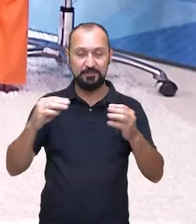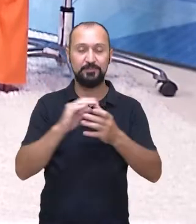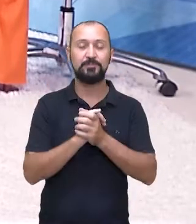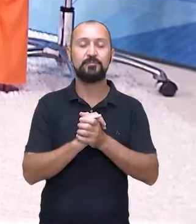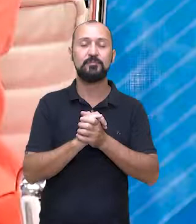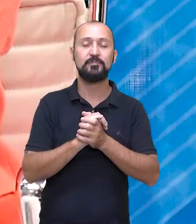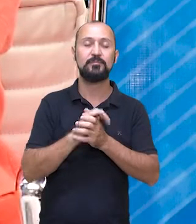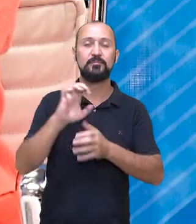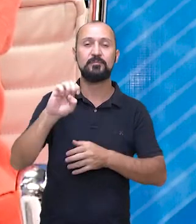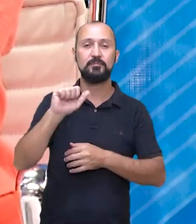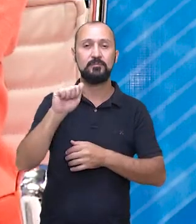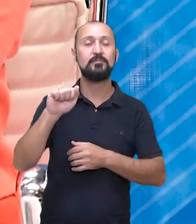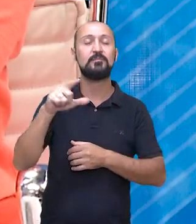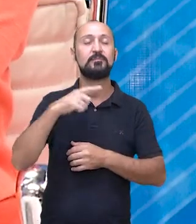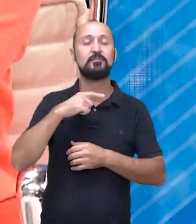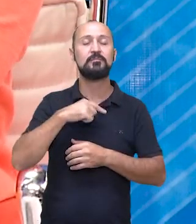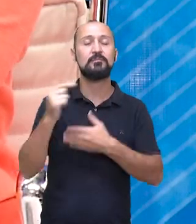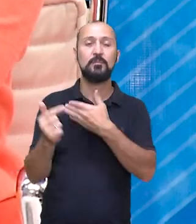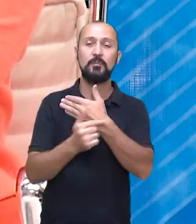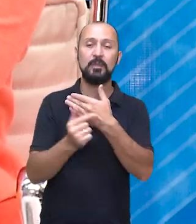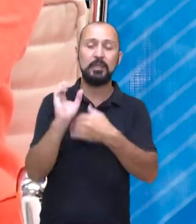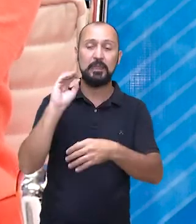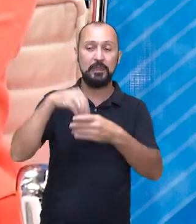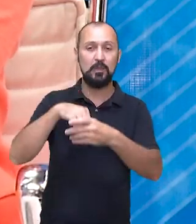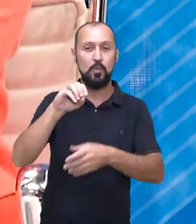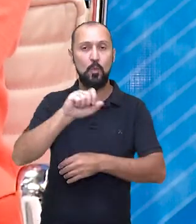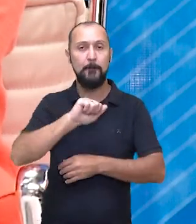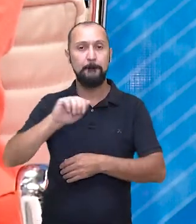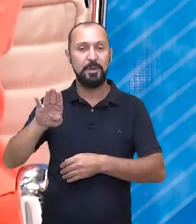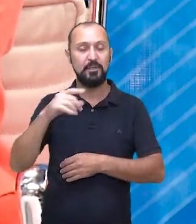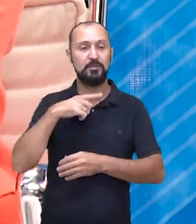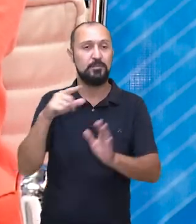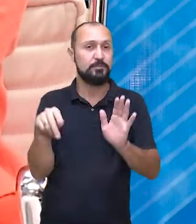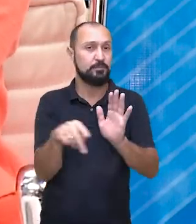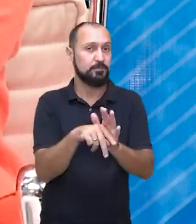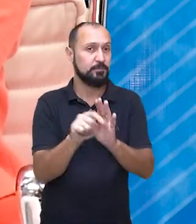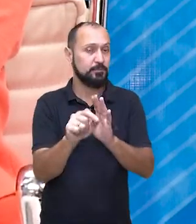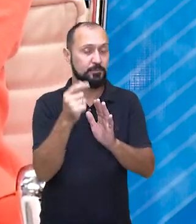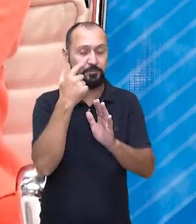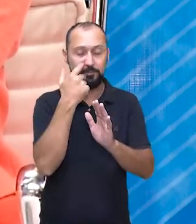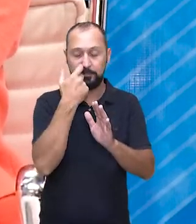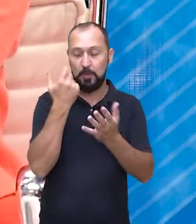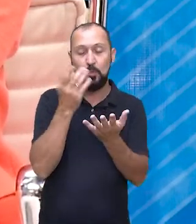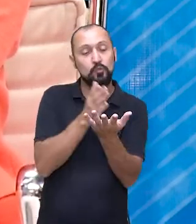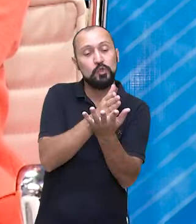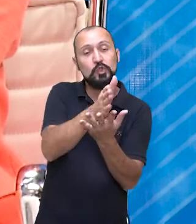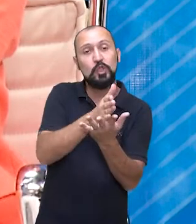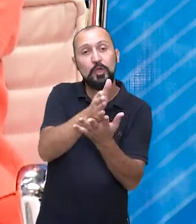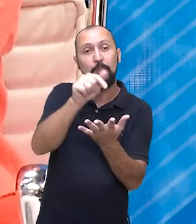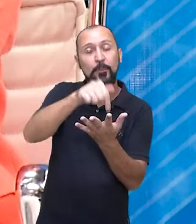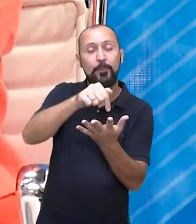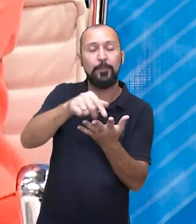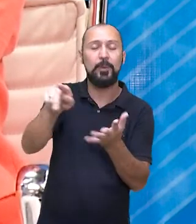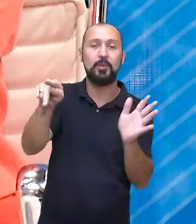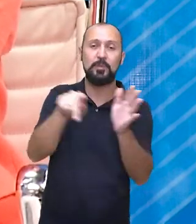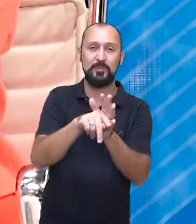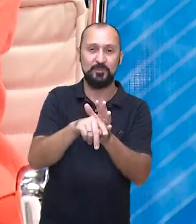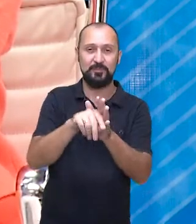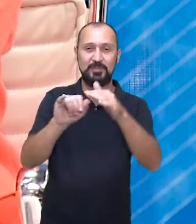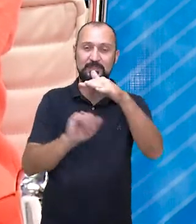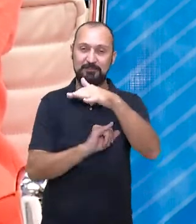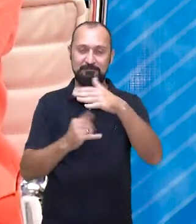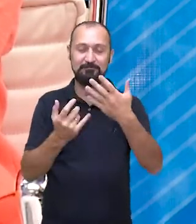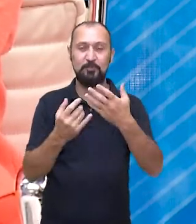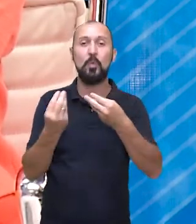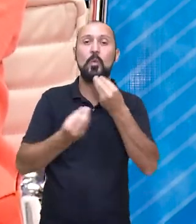cumprimento dessa missão a essa tem um papel fundamental dentro da Obina é um dos braços da instituição é e